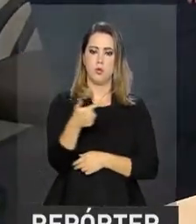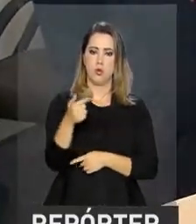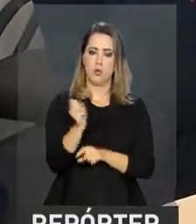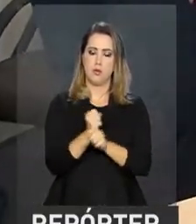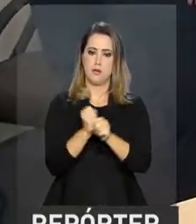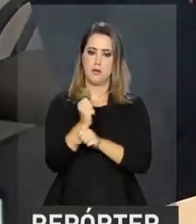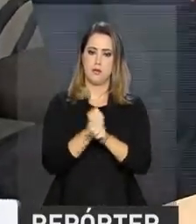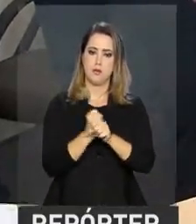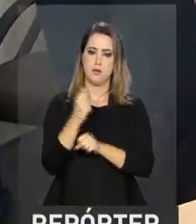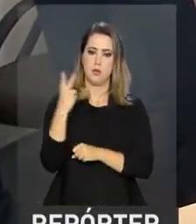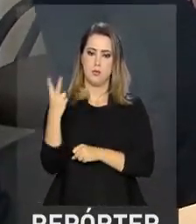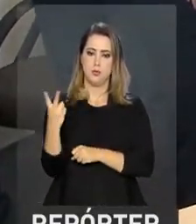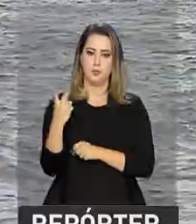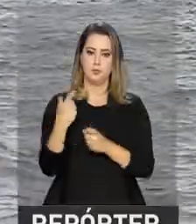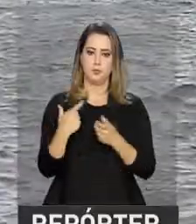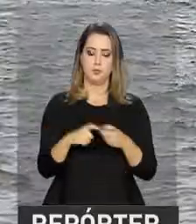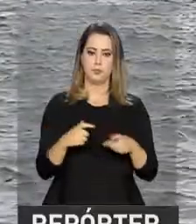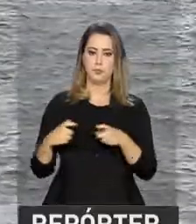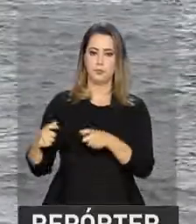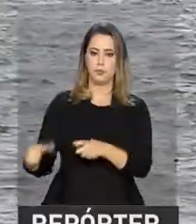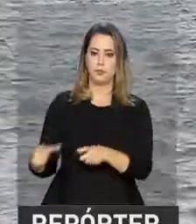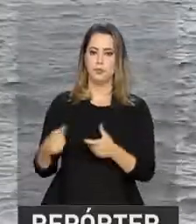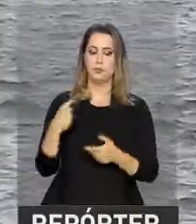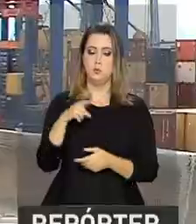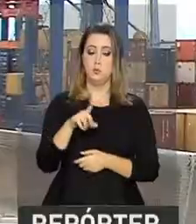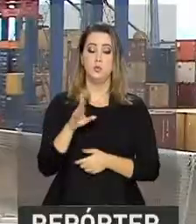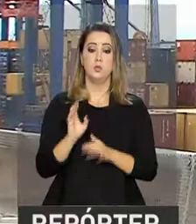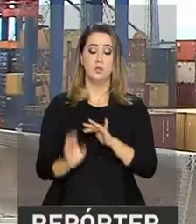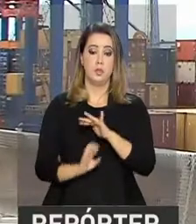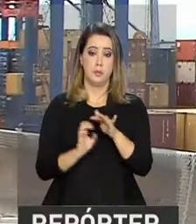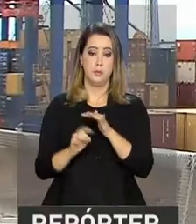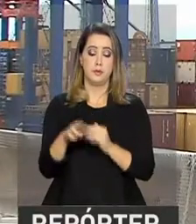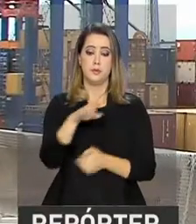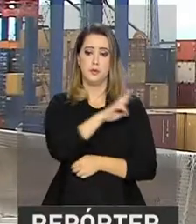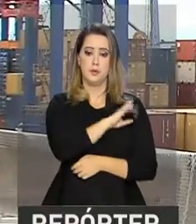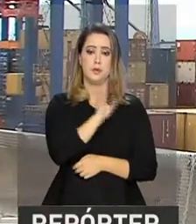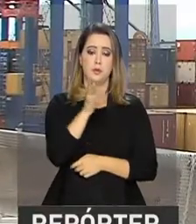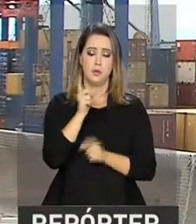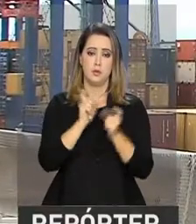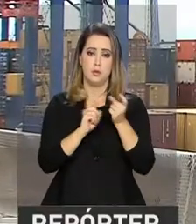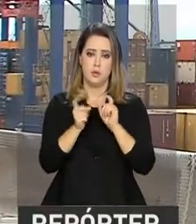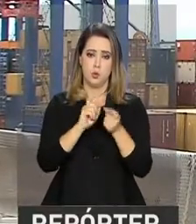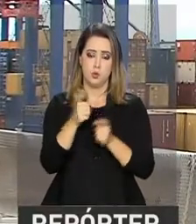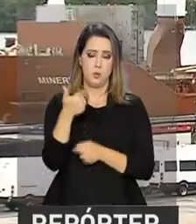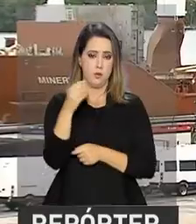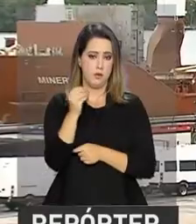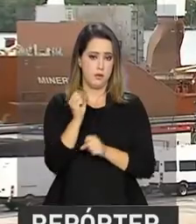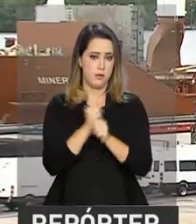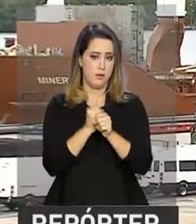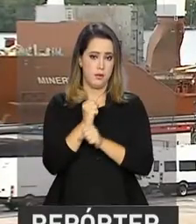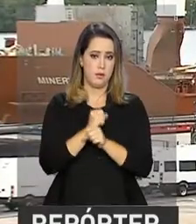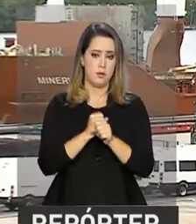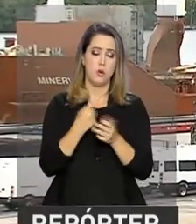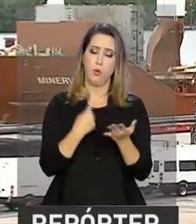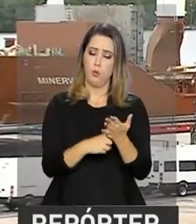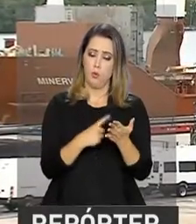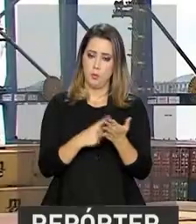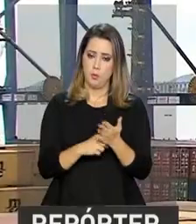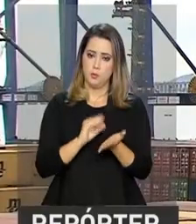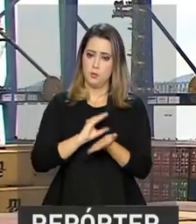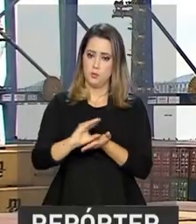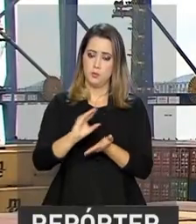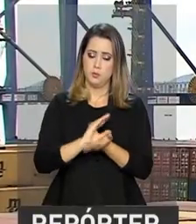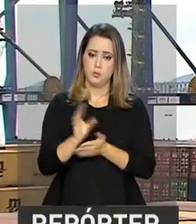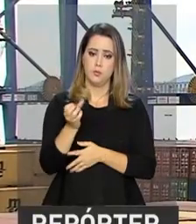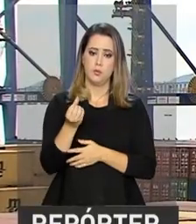com dois terminais portuários. A empresa responsável, que já administra os locais há 10 anos, se comprometeu a investir